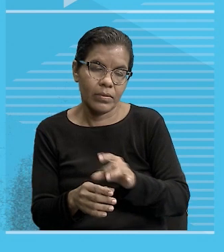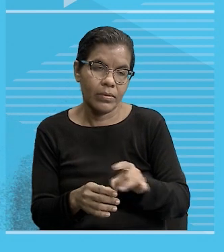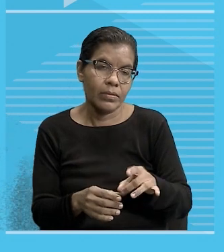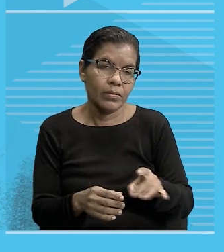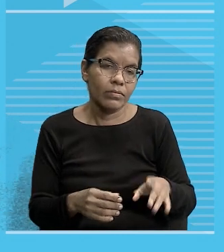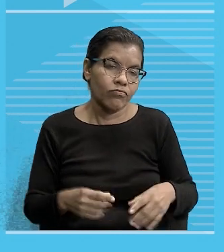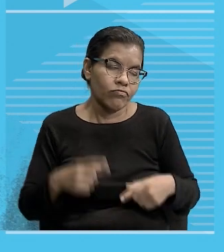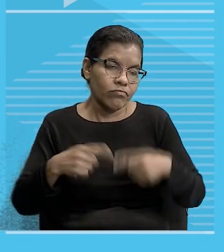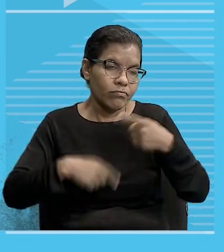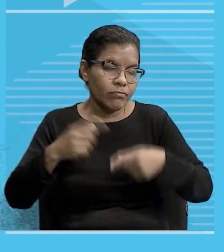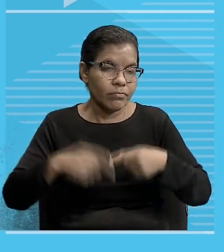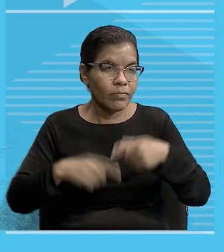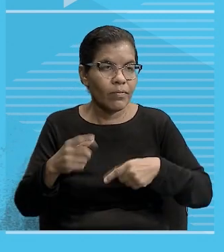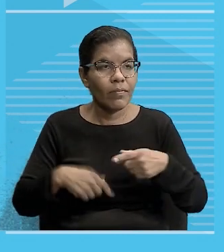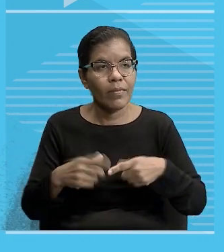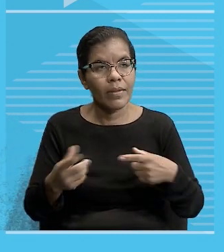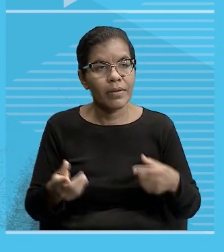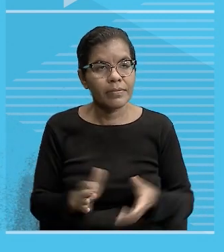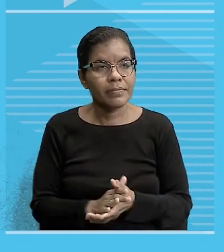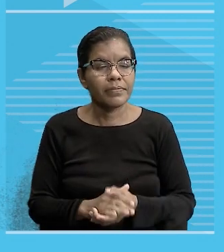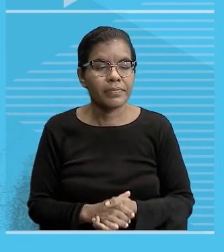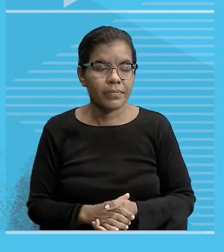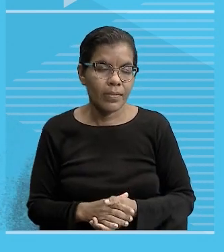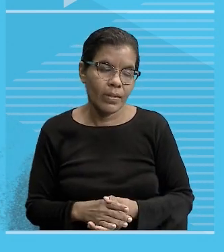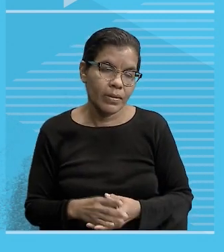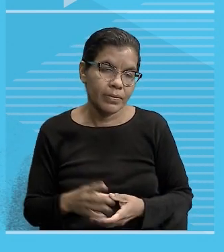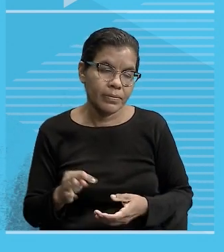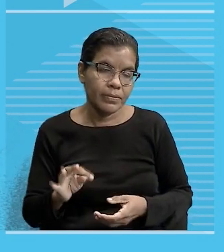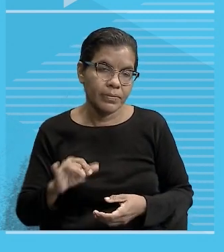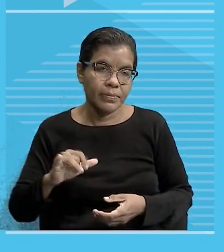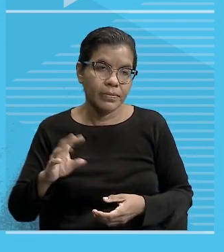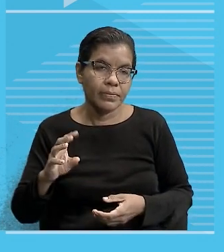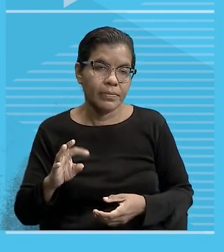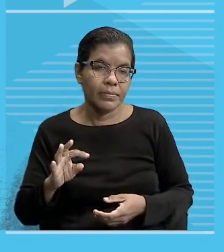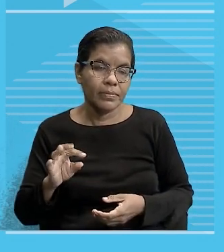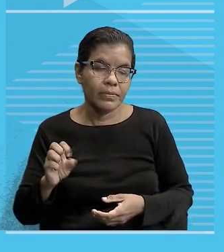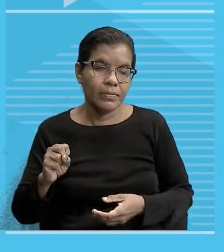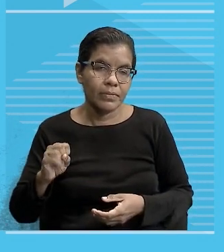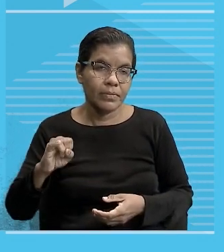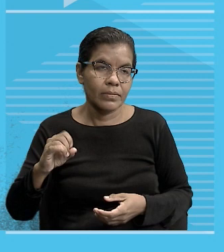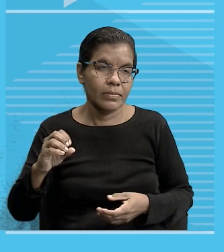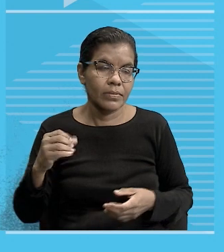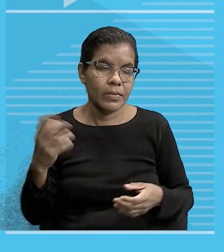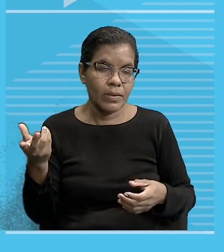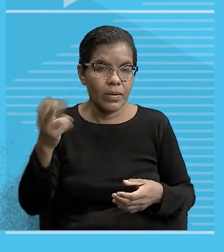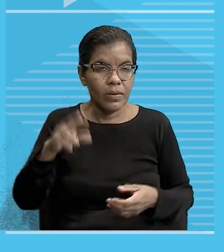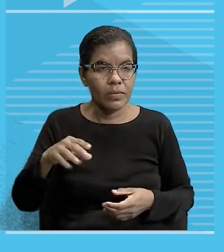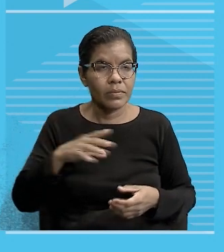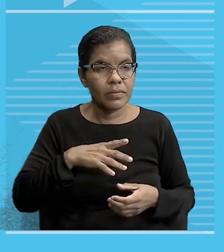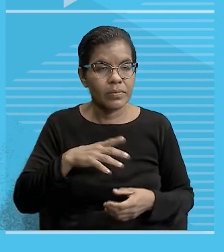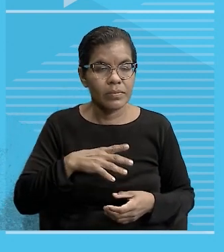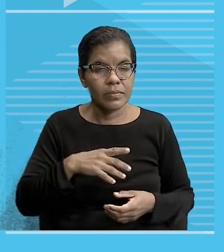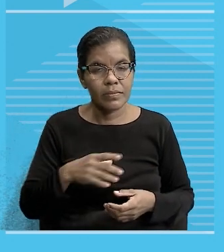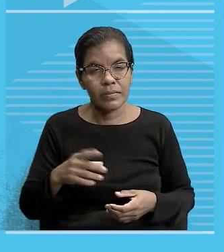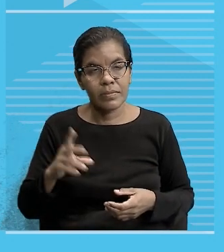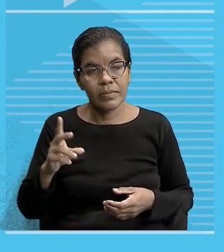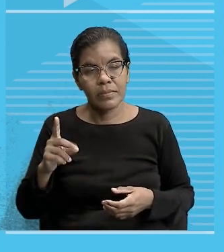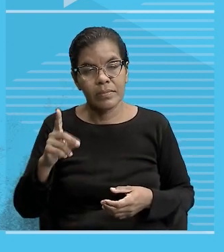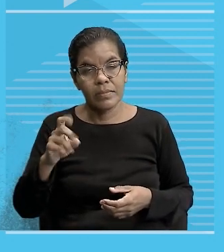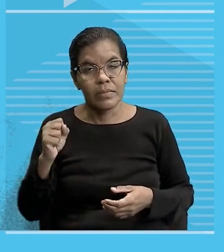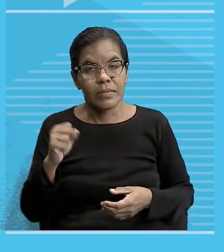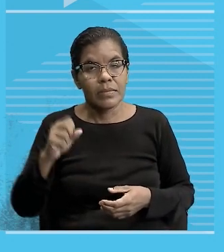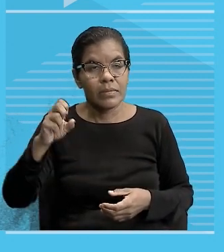de um produto físico ou de serviço a professor eu sou manicure e